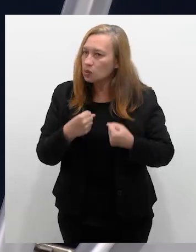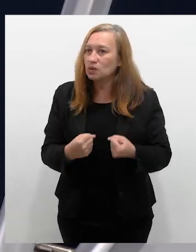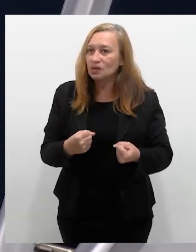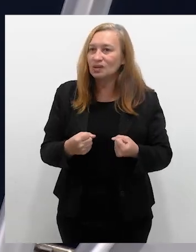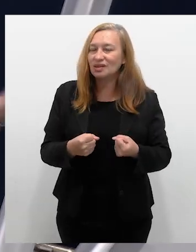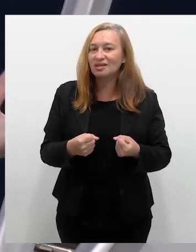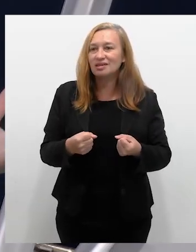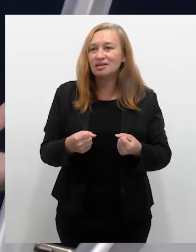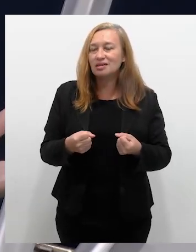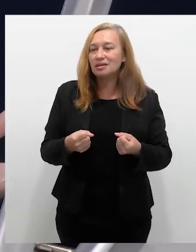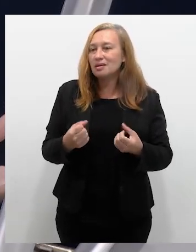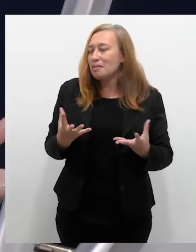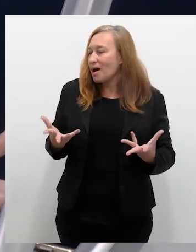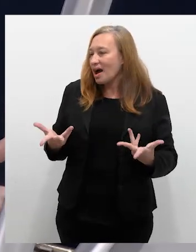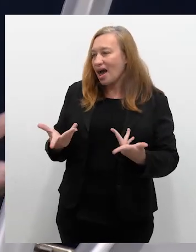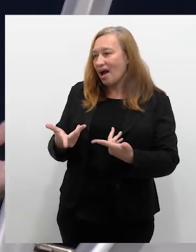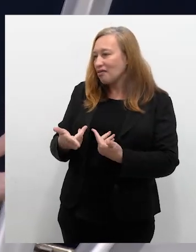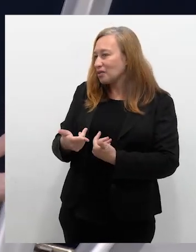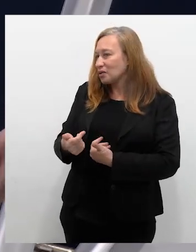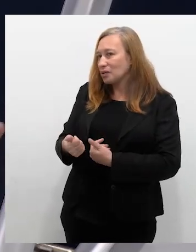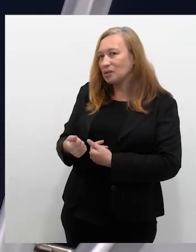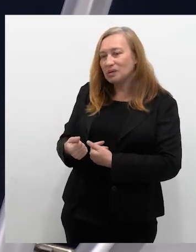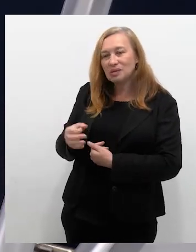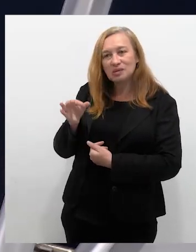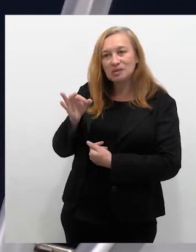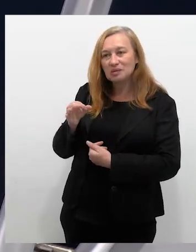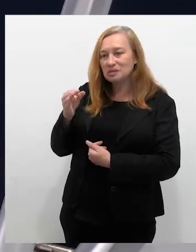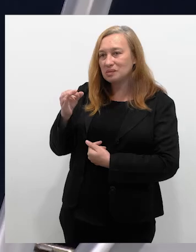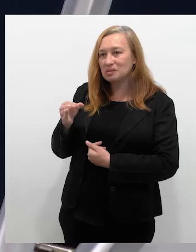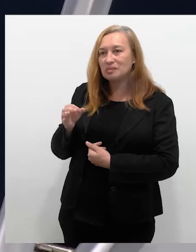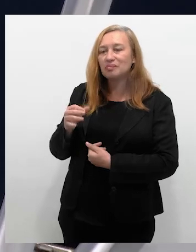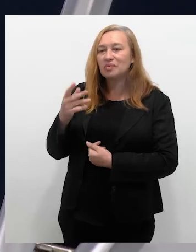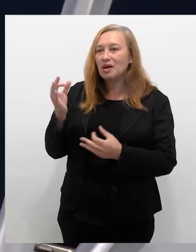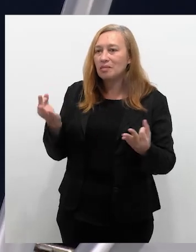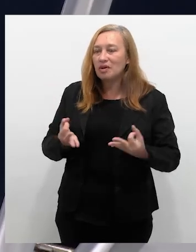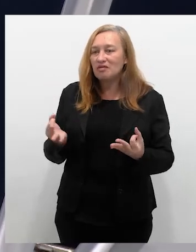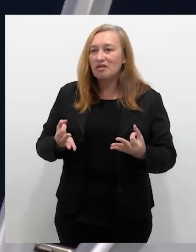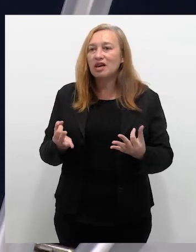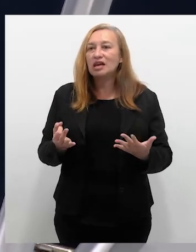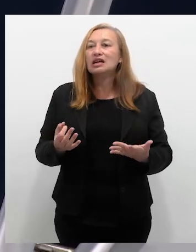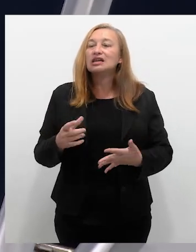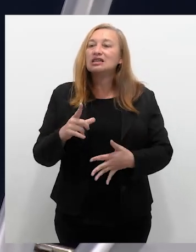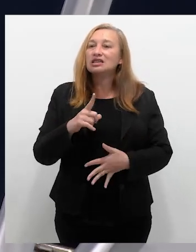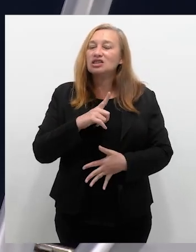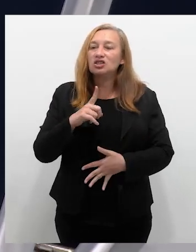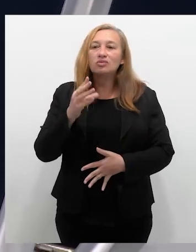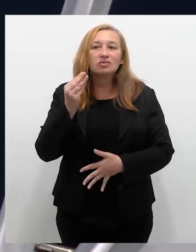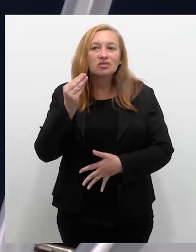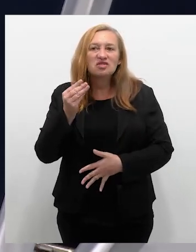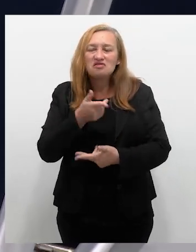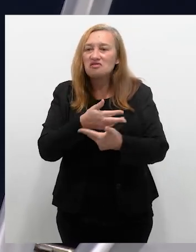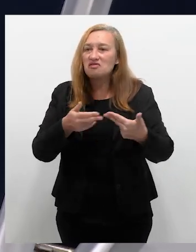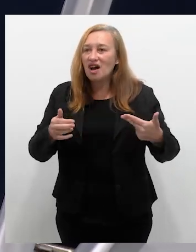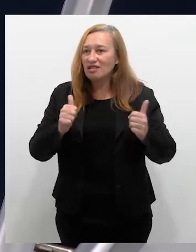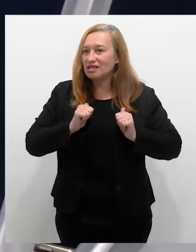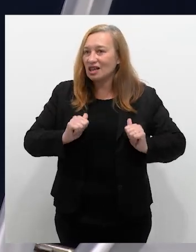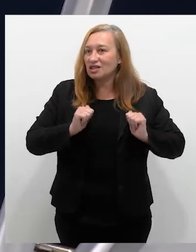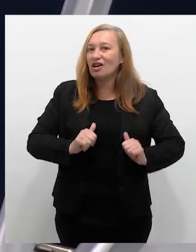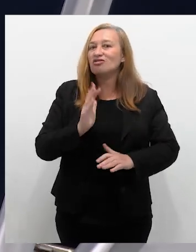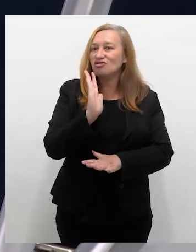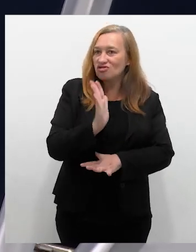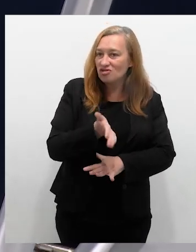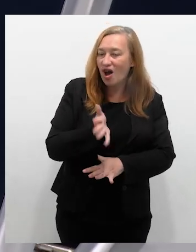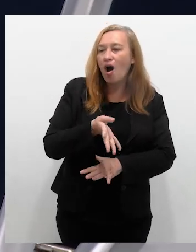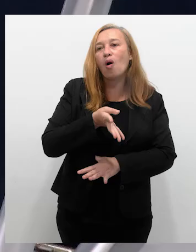dedicado, ele tem um talento na veia, né? Não tem como. E na hora de fazer o teste, tinham vários atores